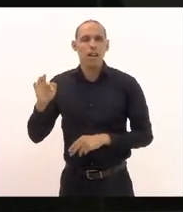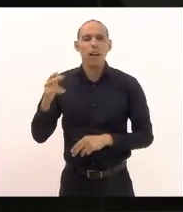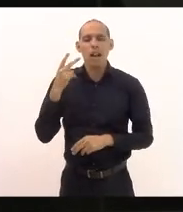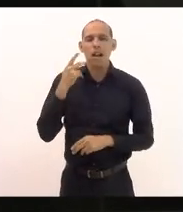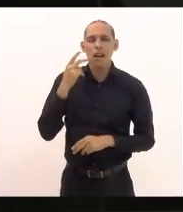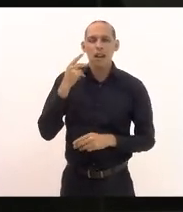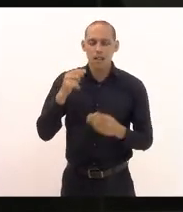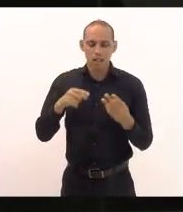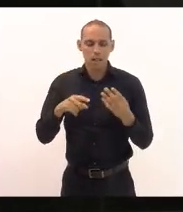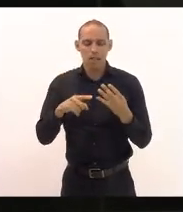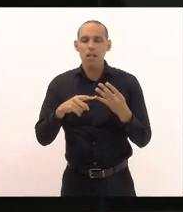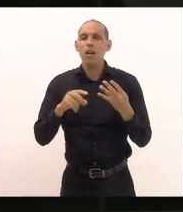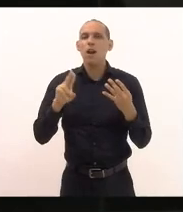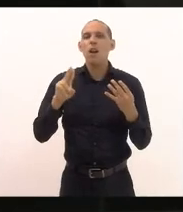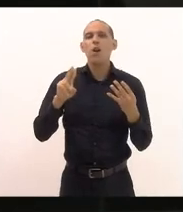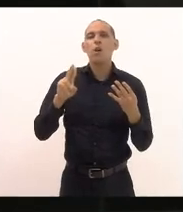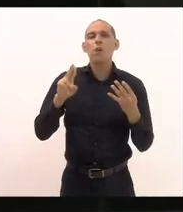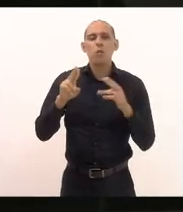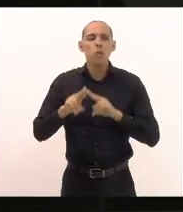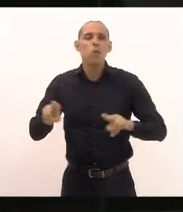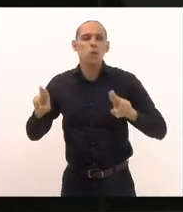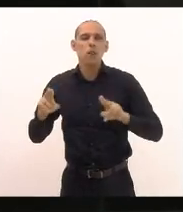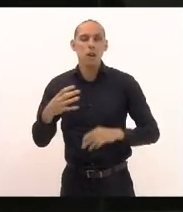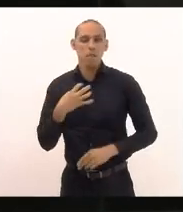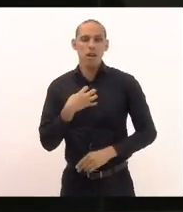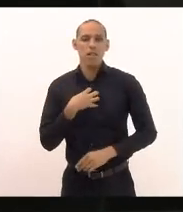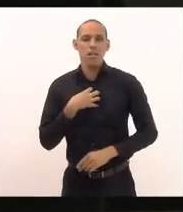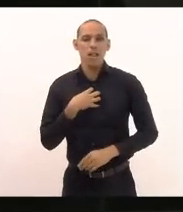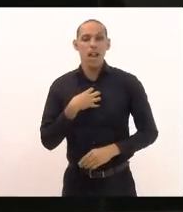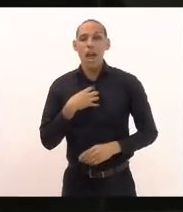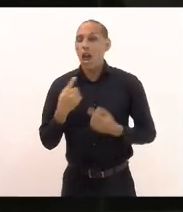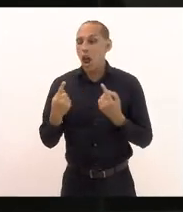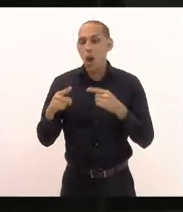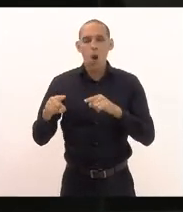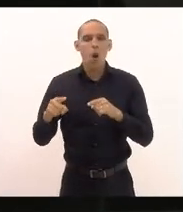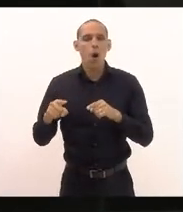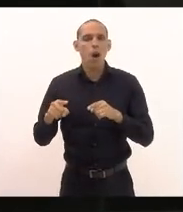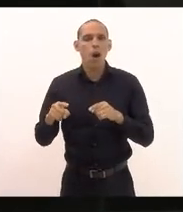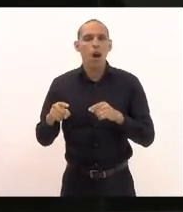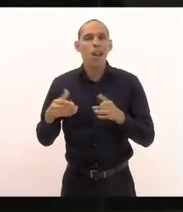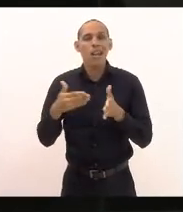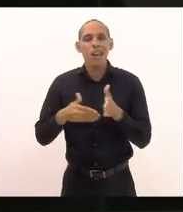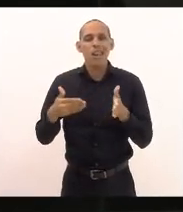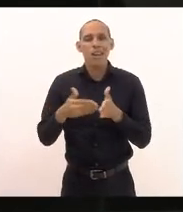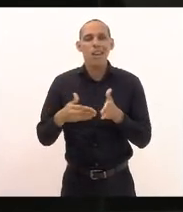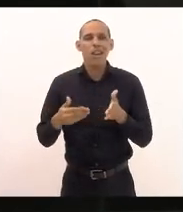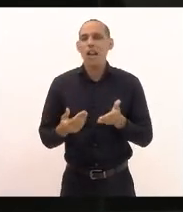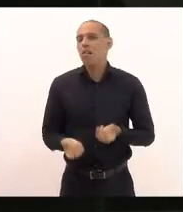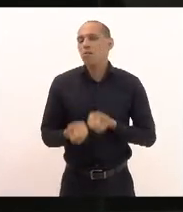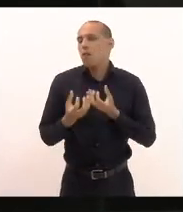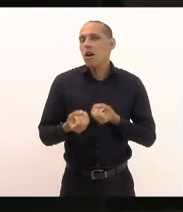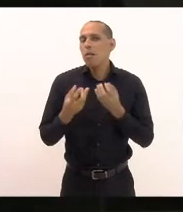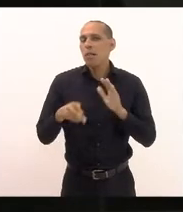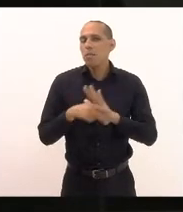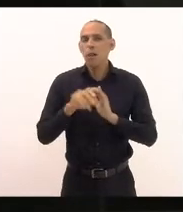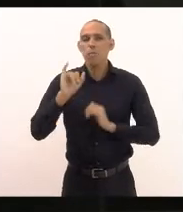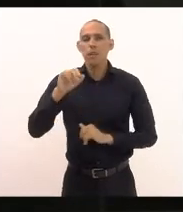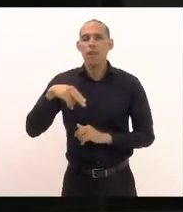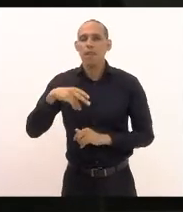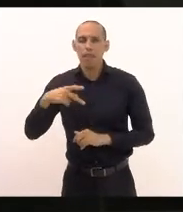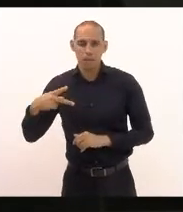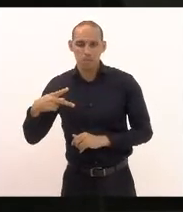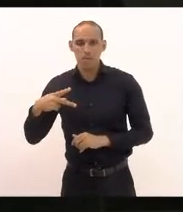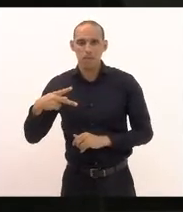são contra a limitação ao acesso de dados educacionais pelo INEP. Na noite de 21